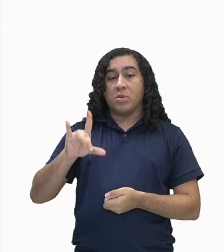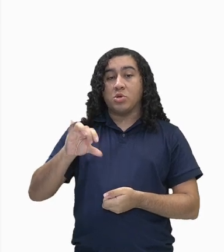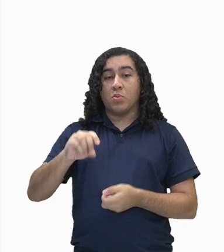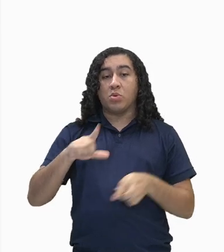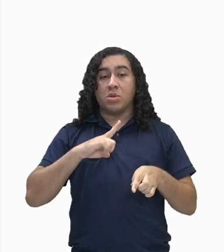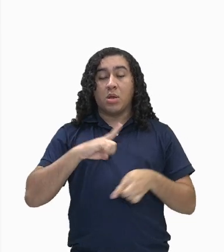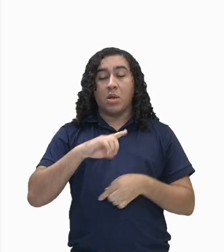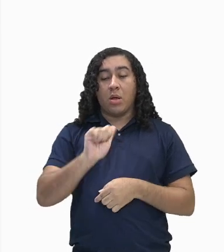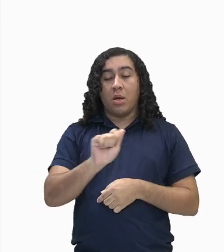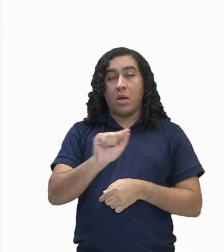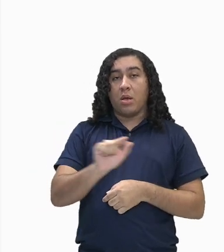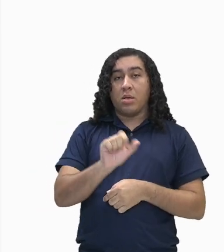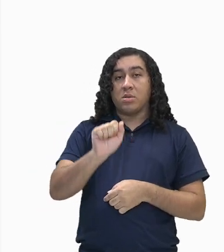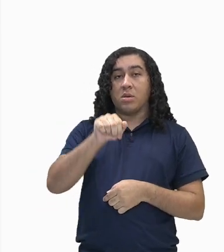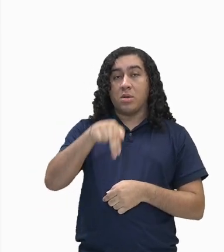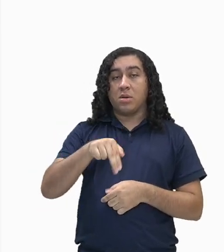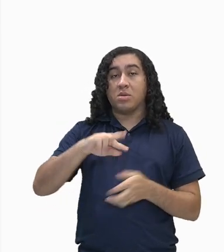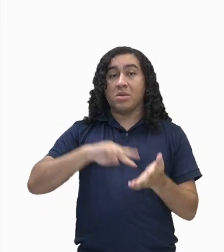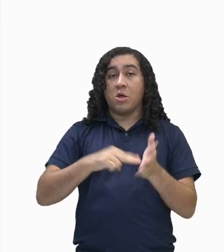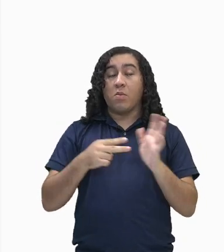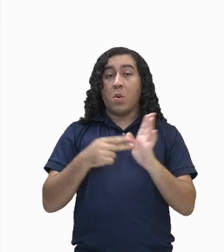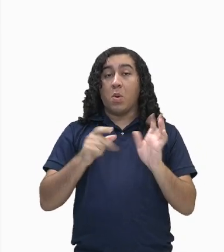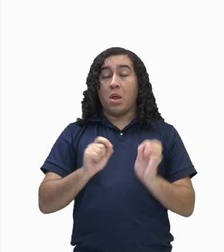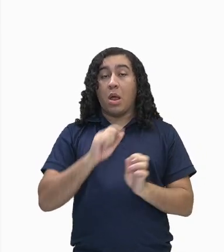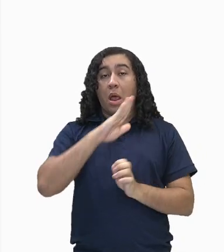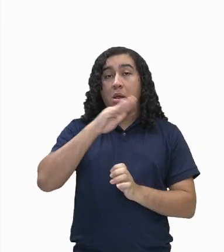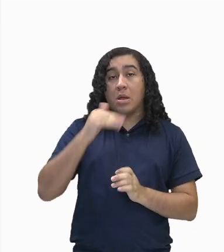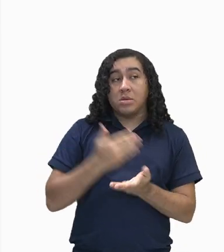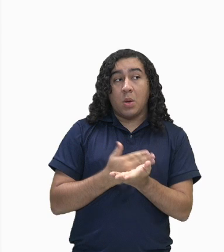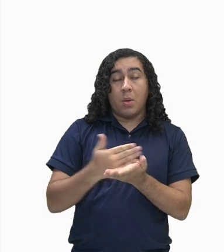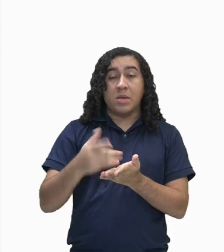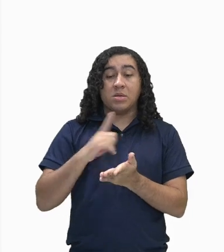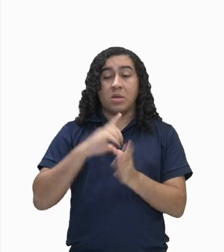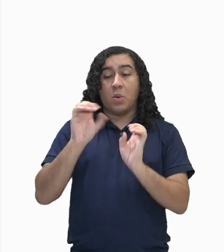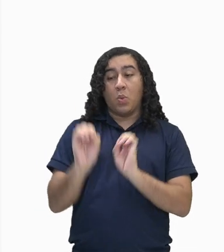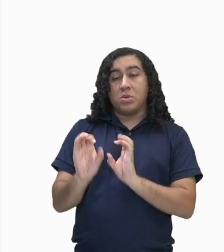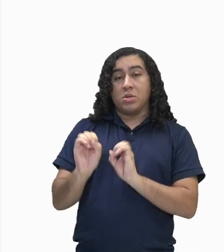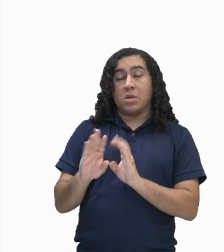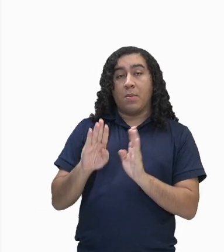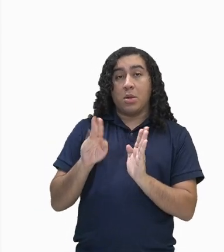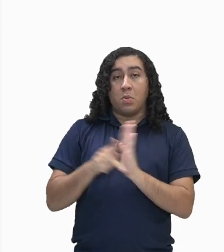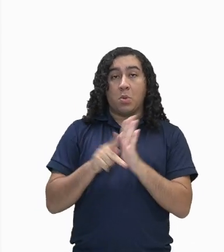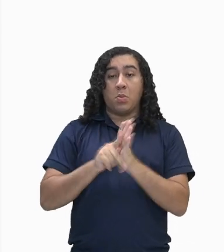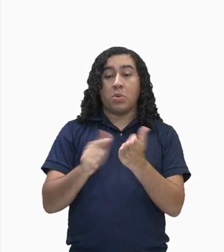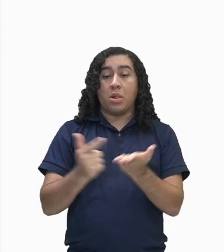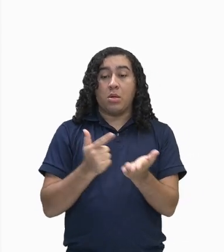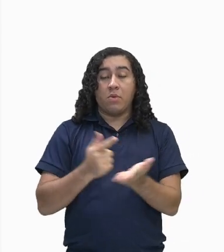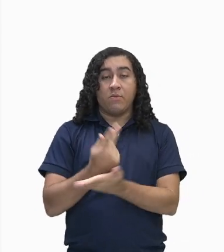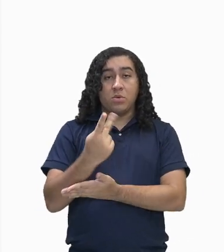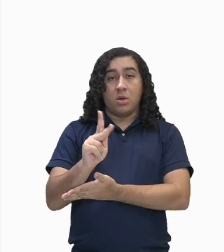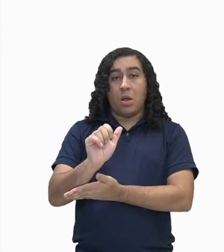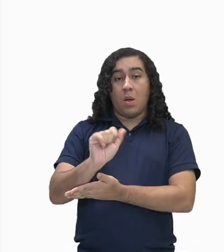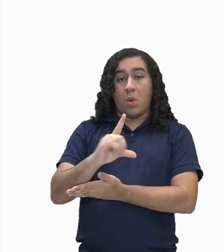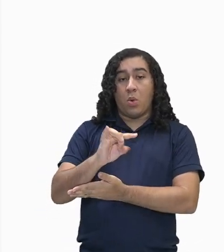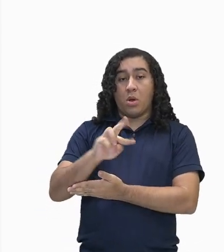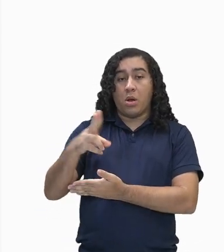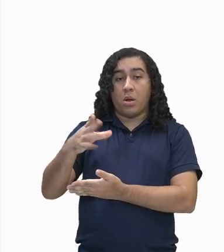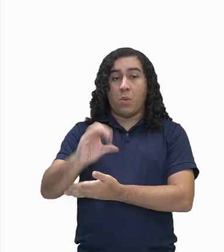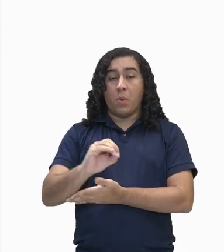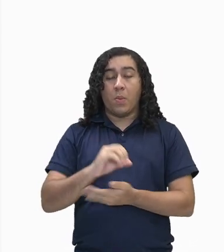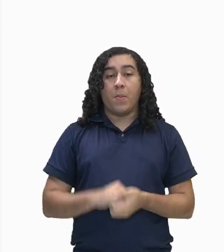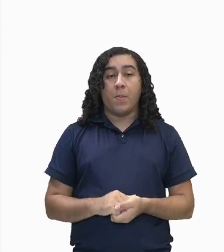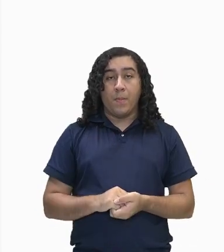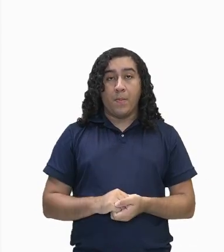é quando a criança começa a ouvir as recitações do Corão. Os ritos também podem ser o quê? Ritos